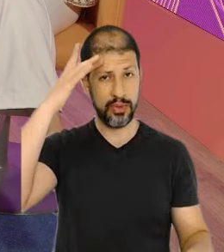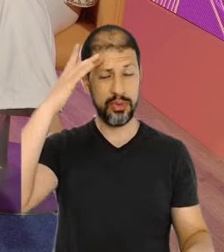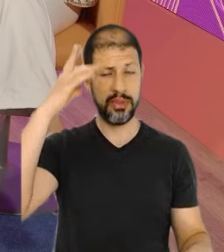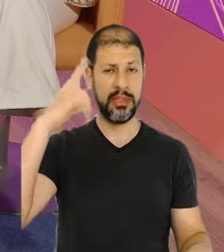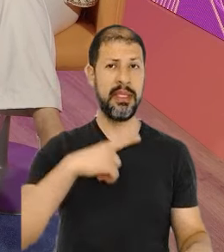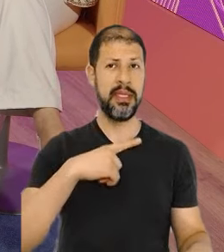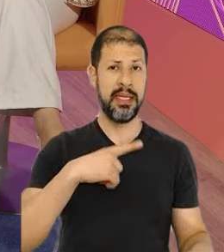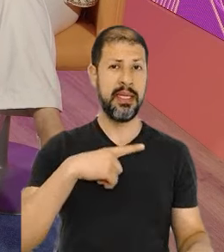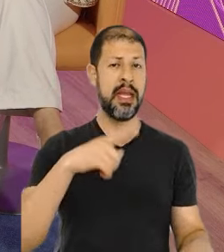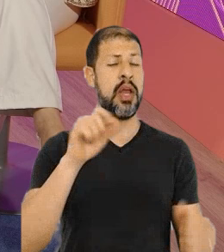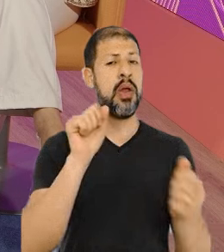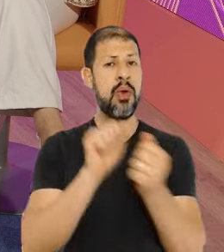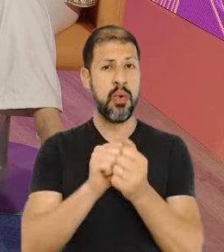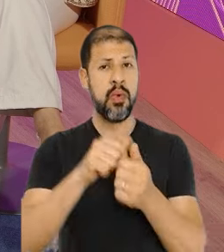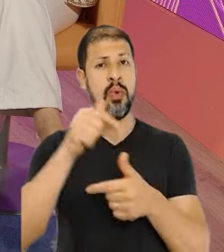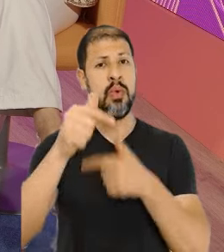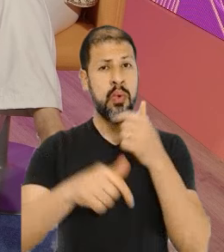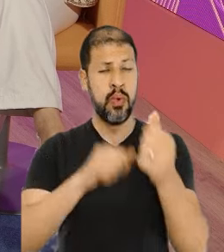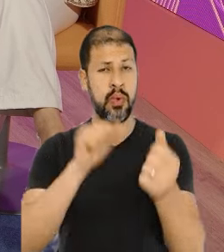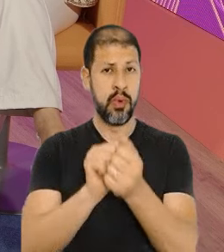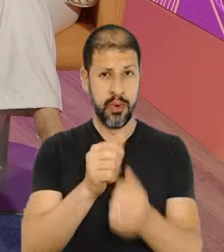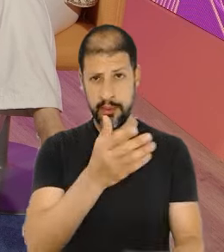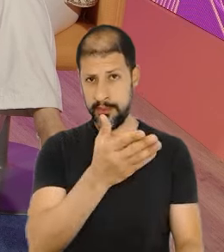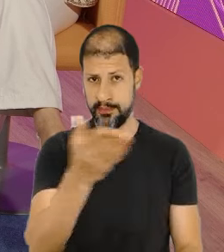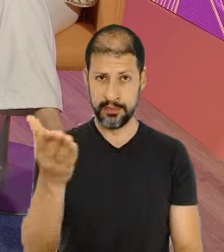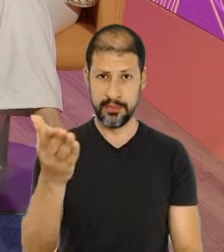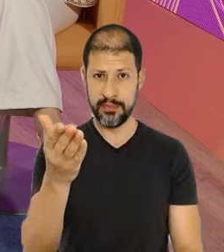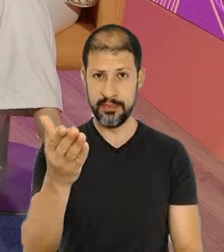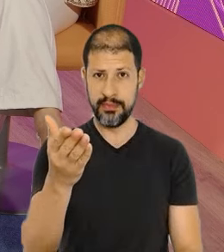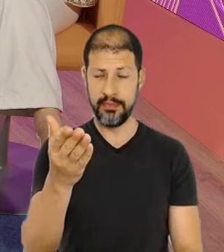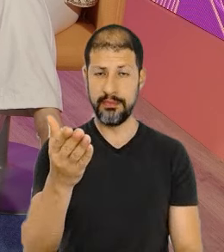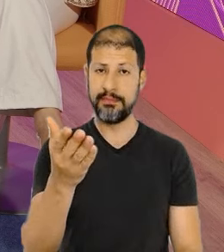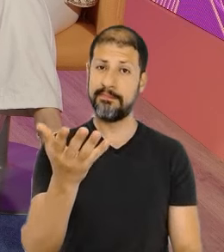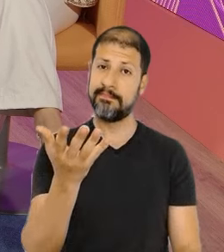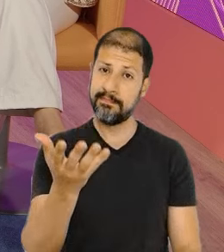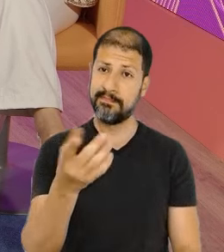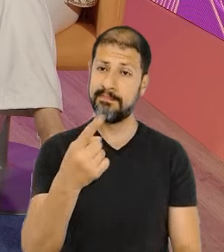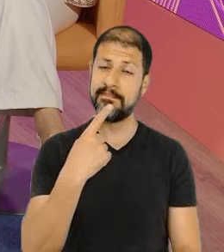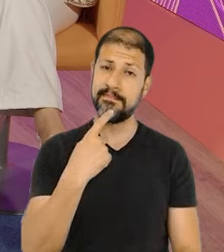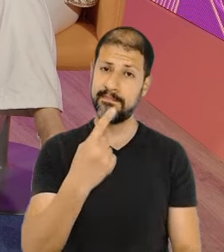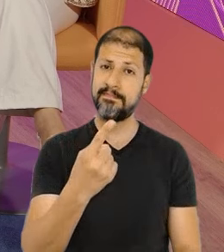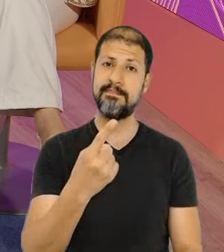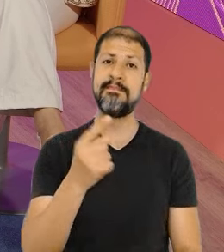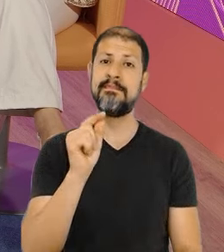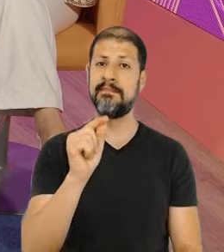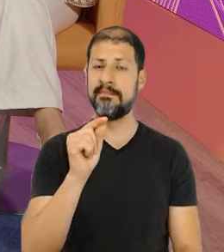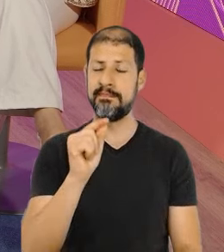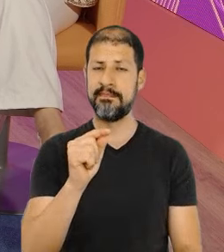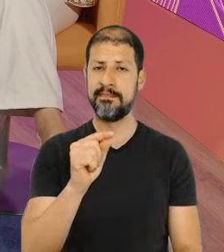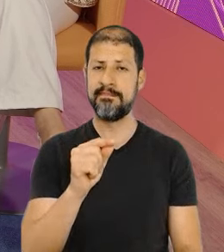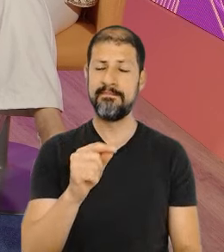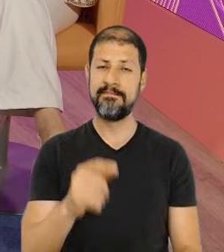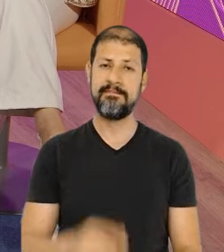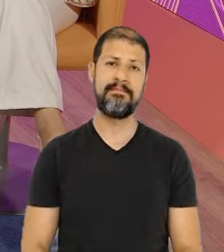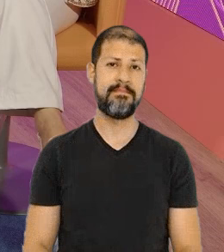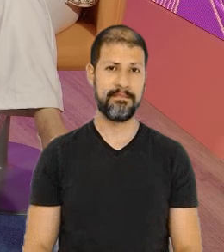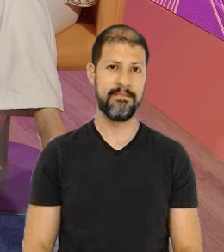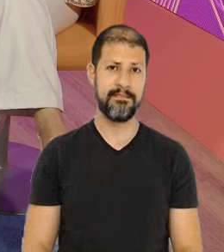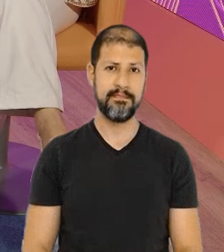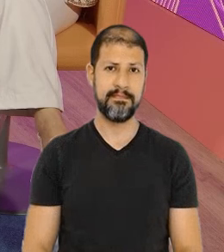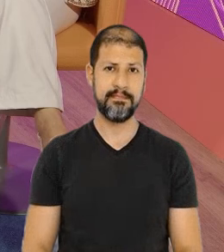estão ali envolvidas com vocês e e eu queria que você falasse aí pra gente né como que é